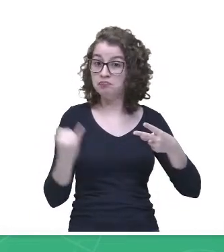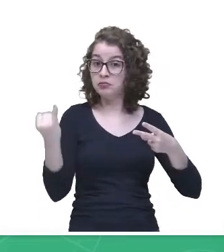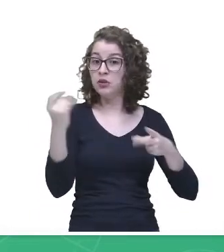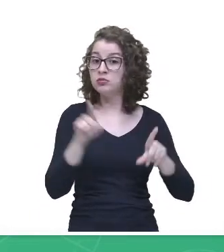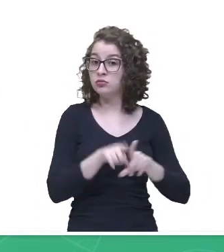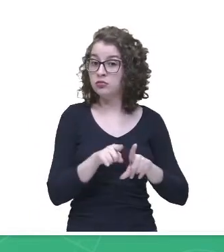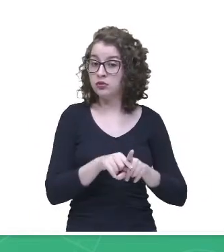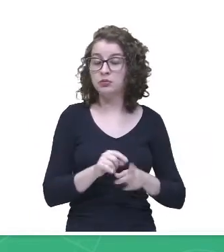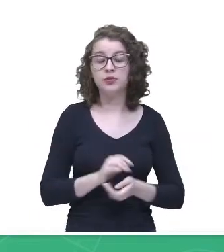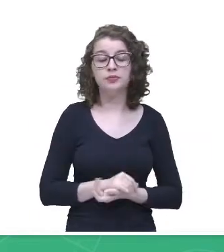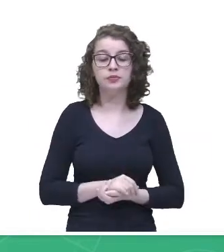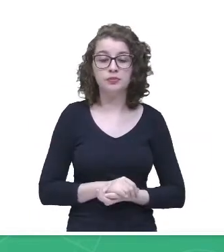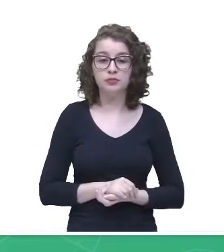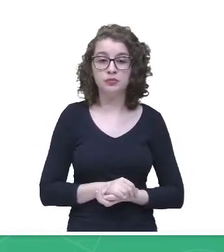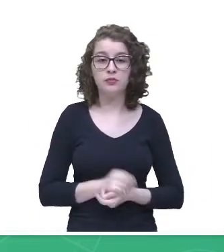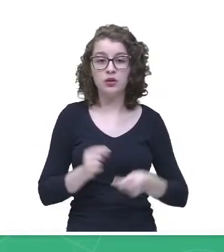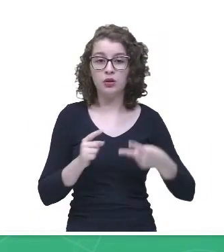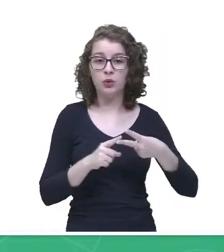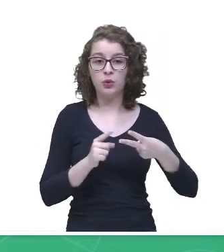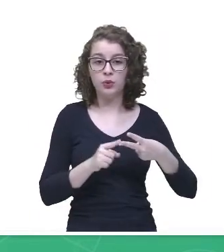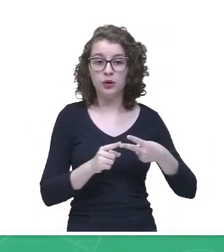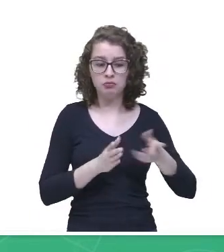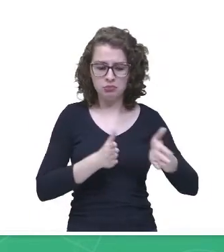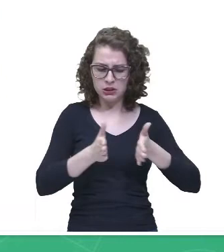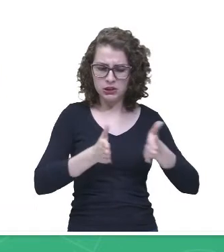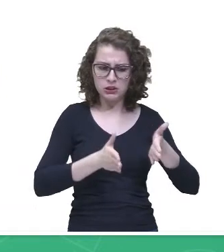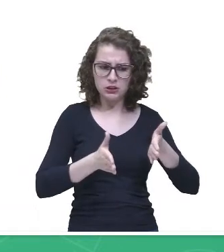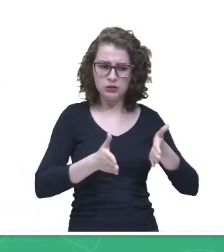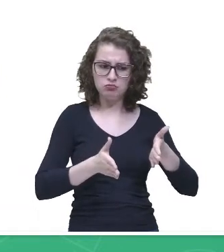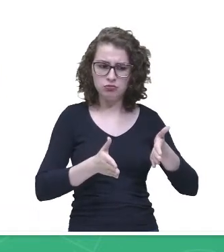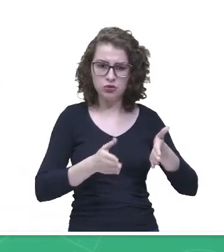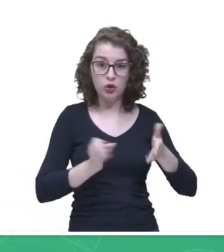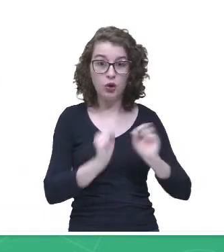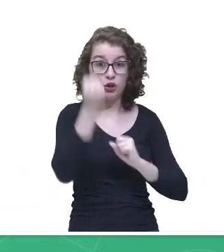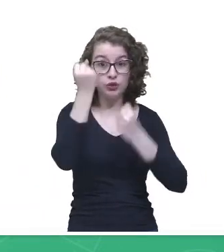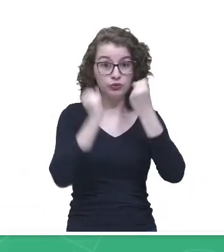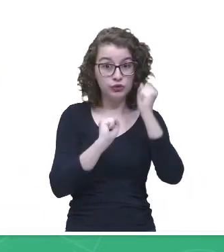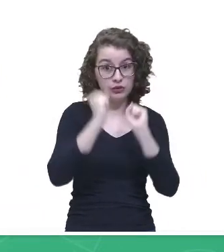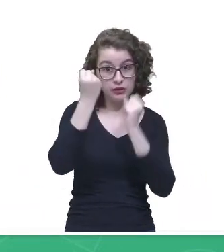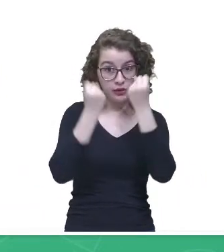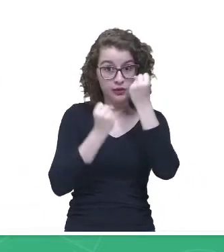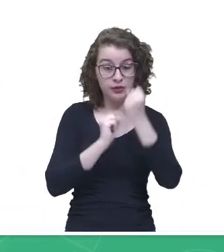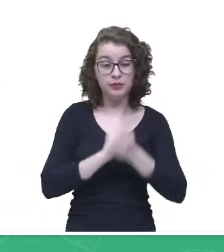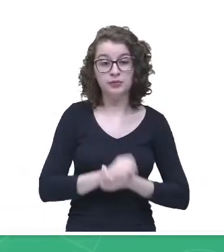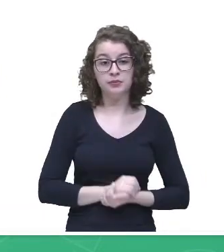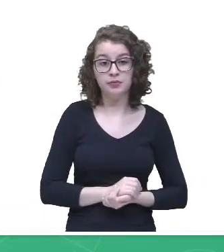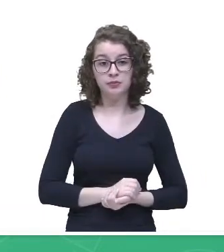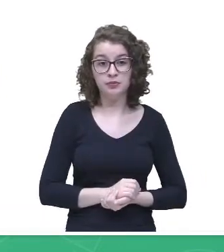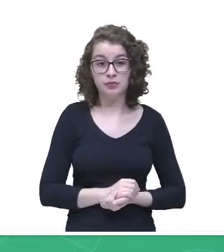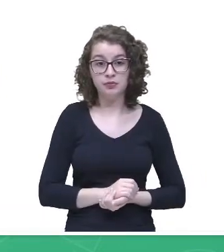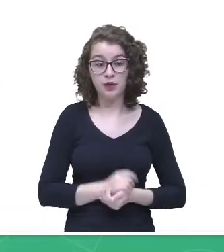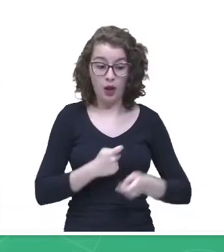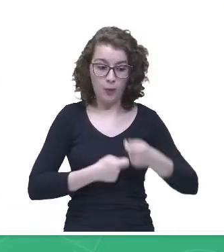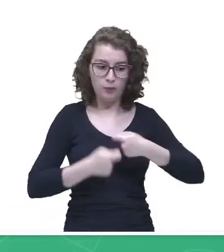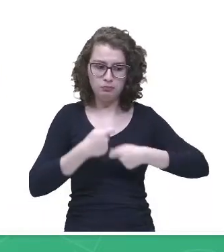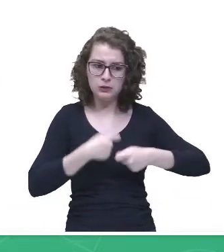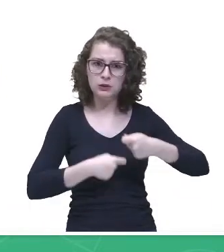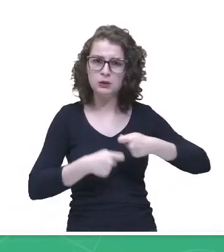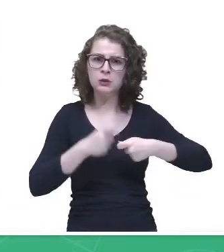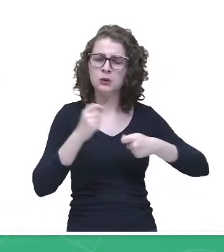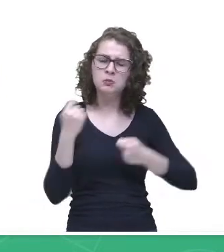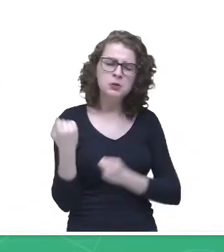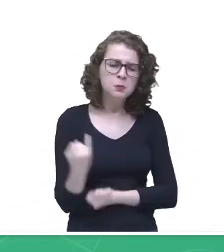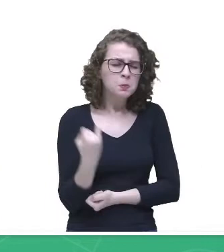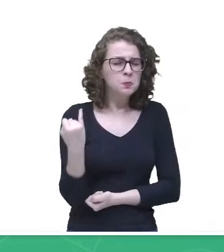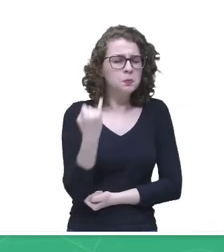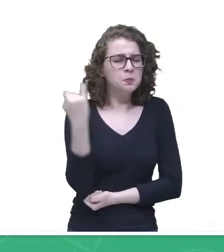é justamente o setor que vai envolver as indústrias, né? Essa atividade econômica que é muito